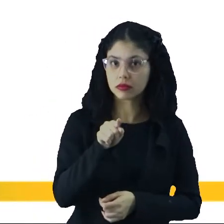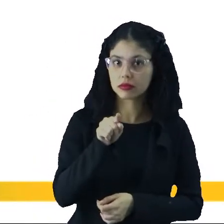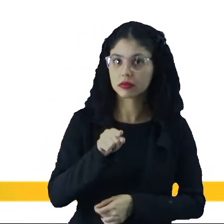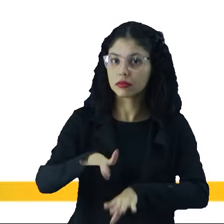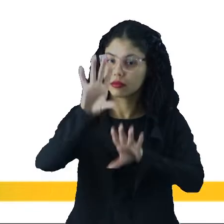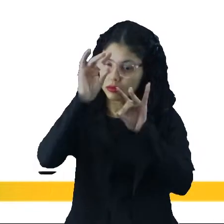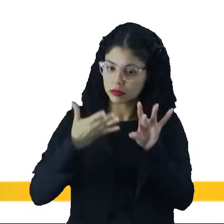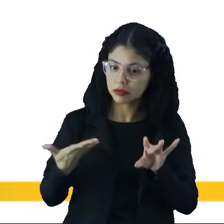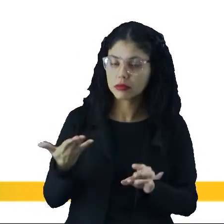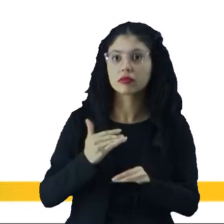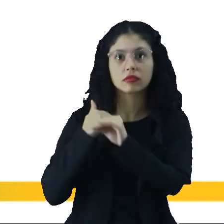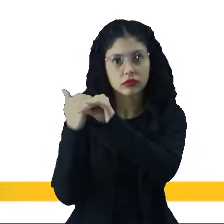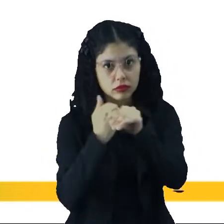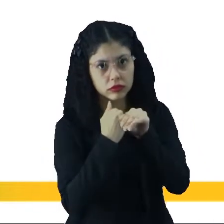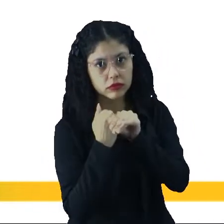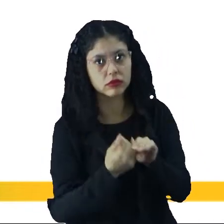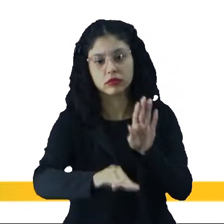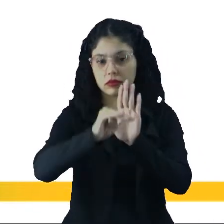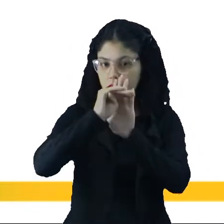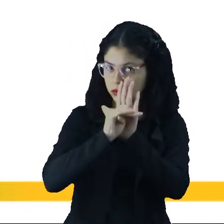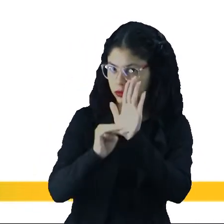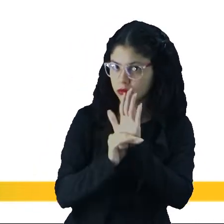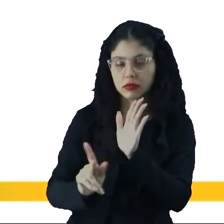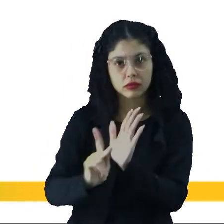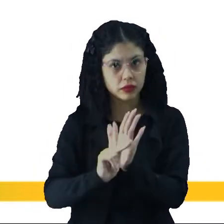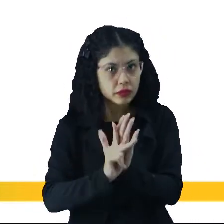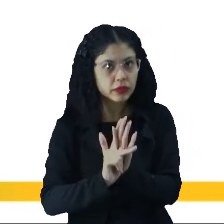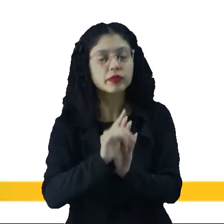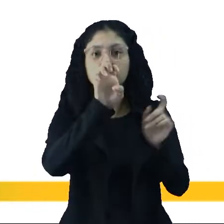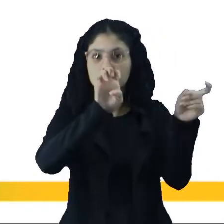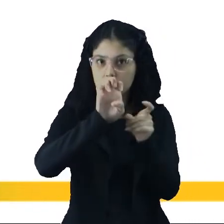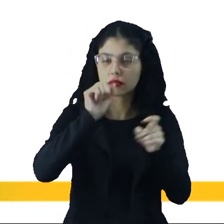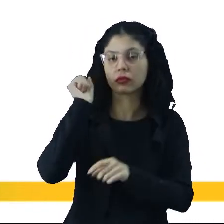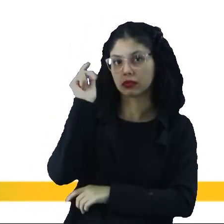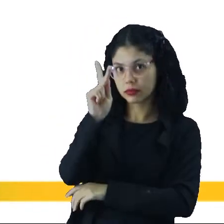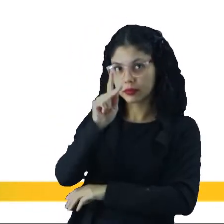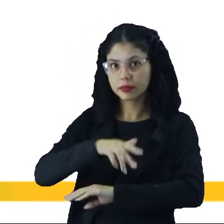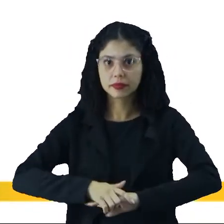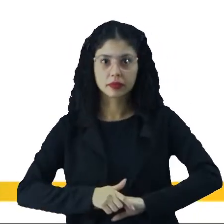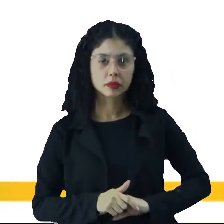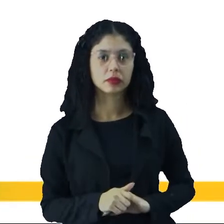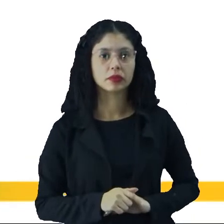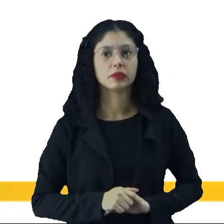as bases iguais, fatorando com as propriedades de potência, tá ok?